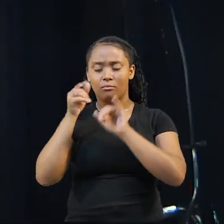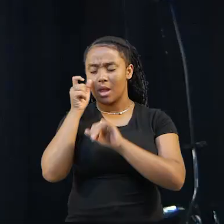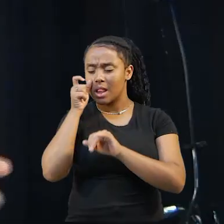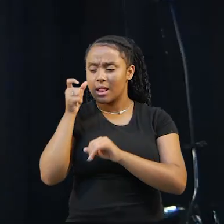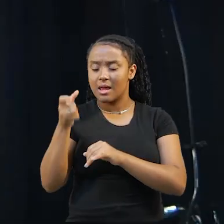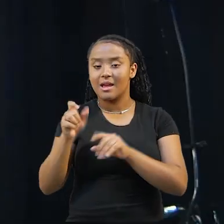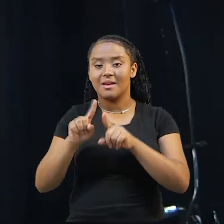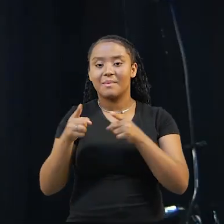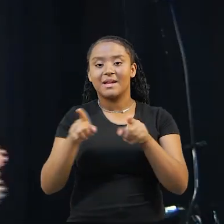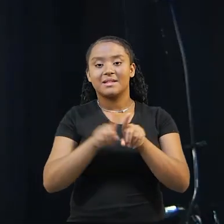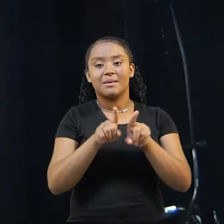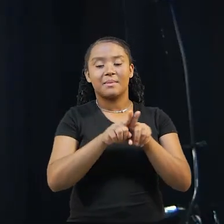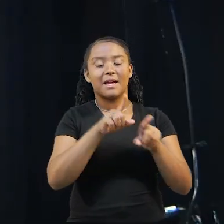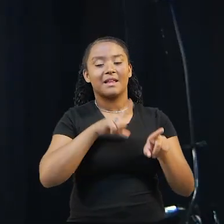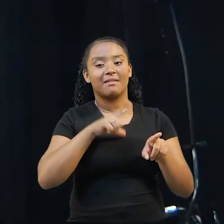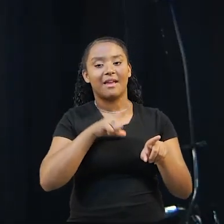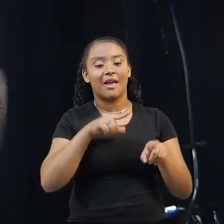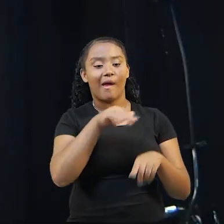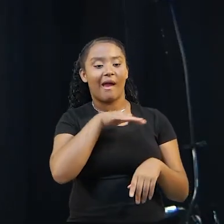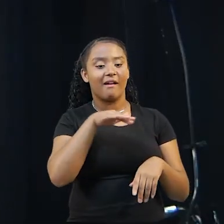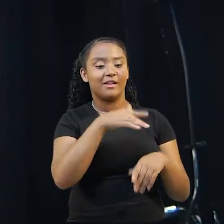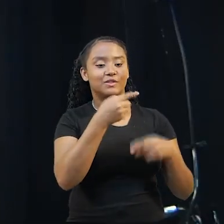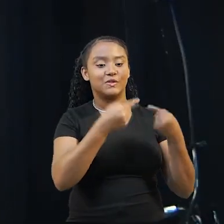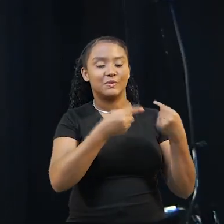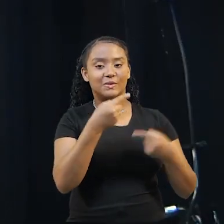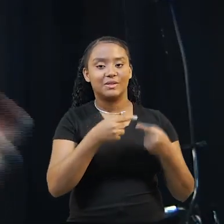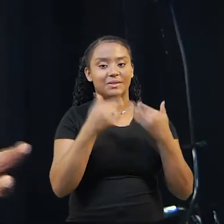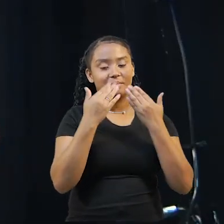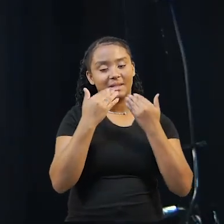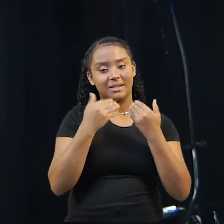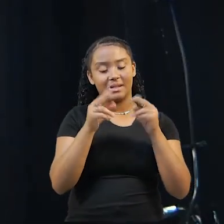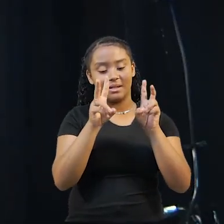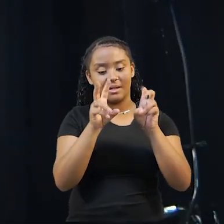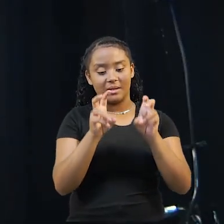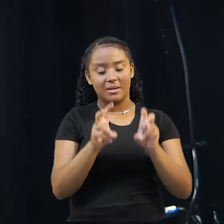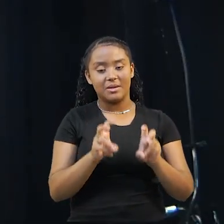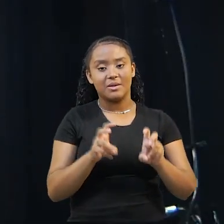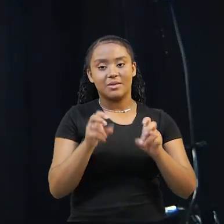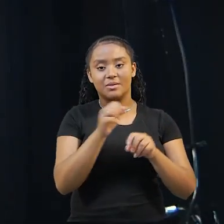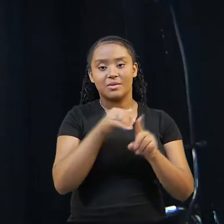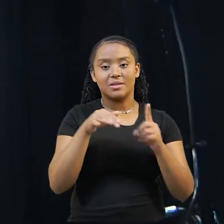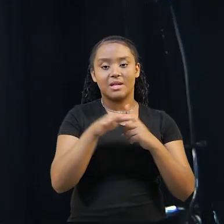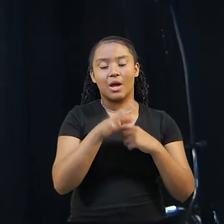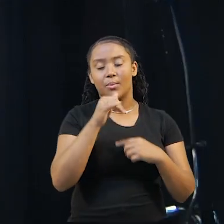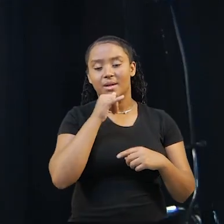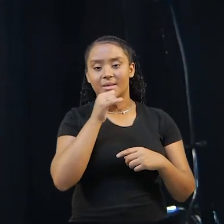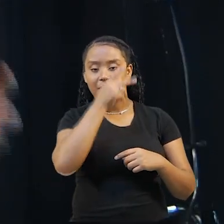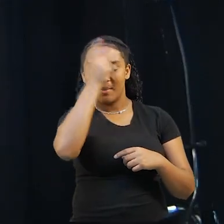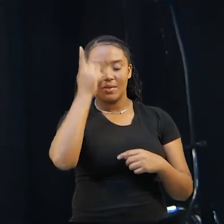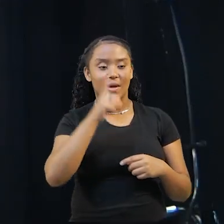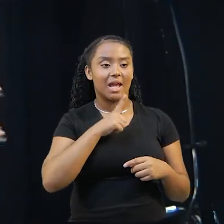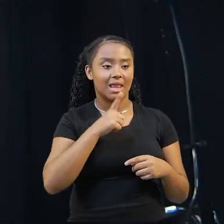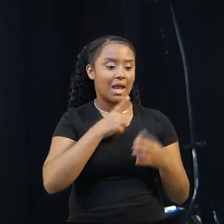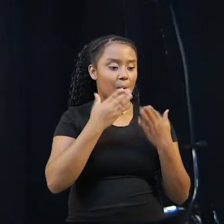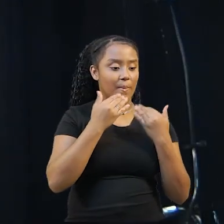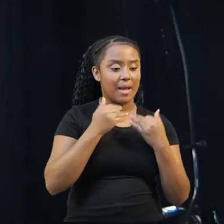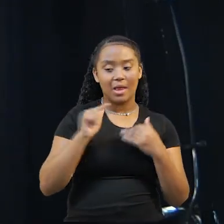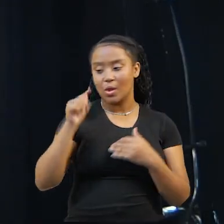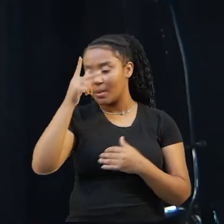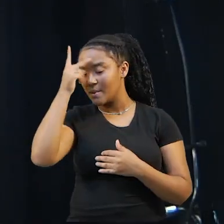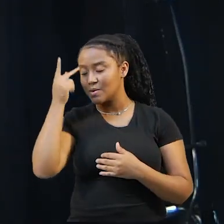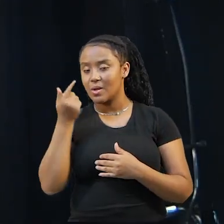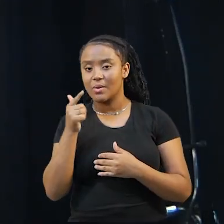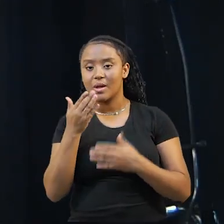de discutir a alimentação, das questões sociais, de quem tem acesso à alimentação e quem não tem. Eu acho que o fato, né, de eu